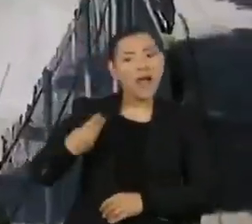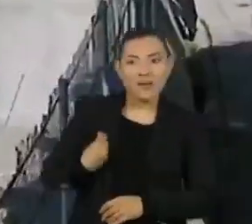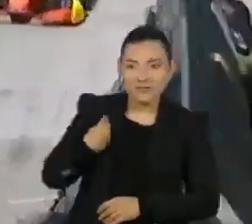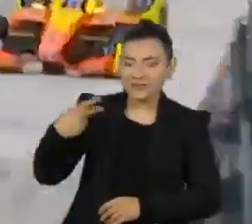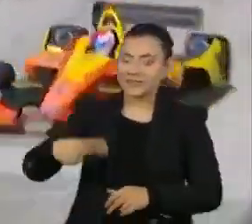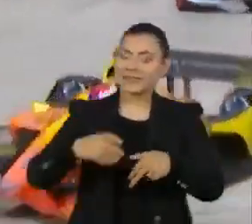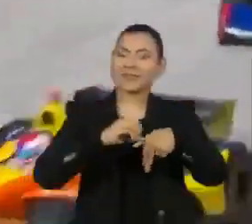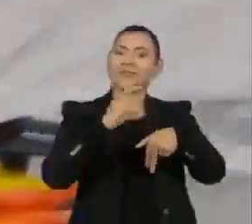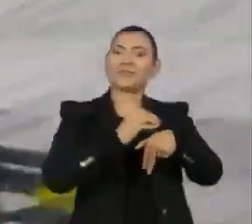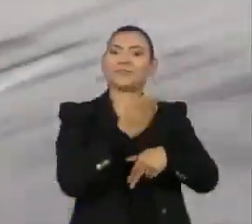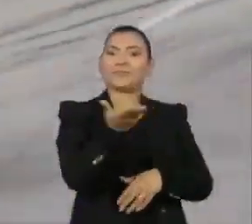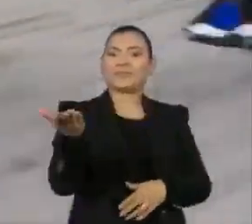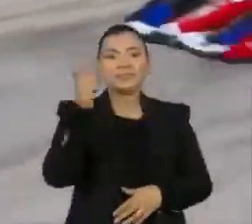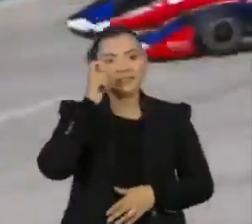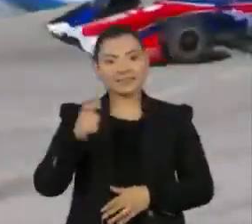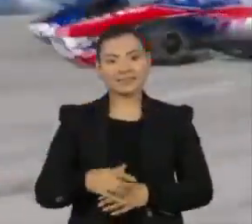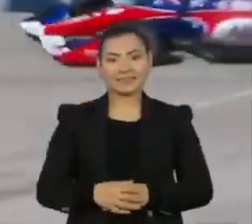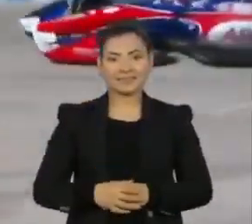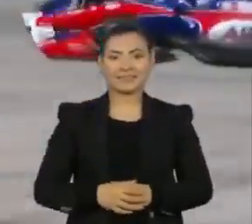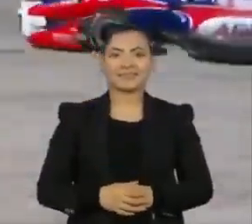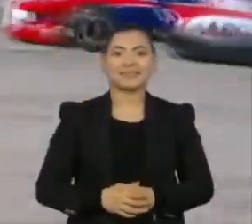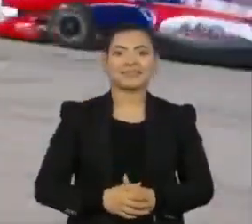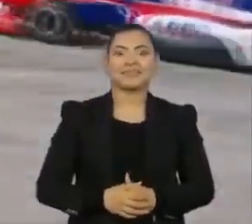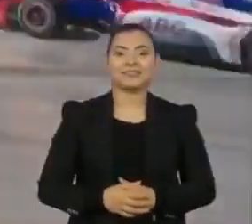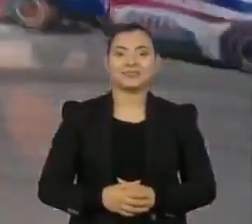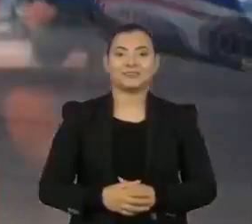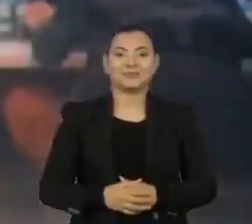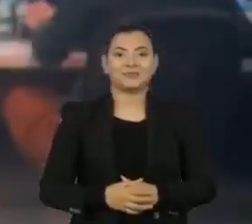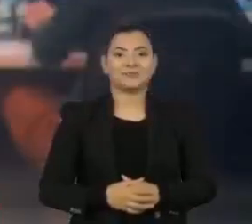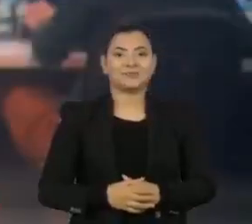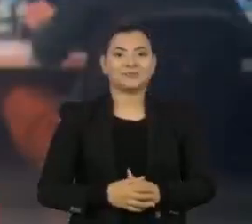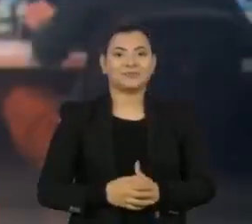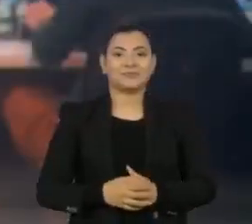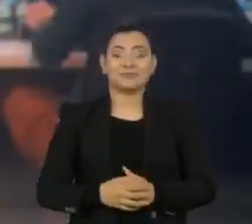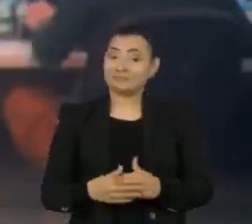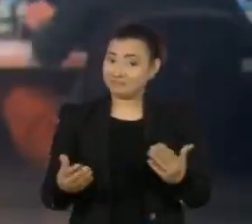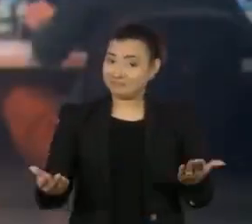na TV Cultura. E a TV Cultura...